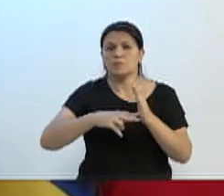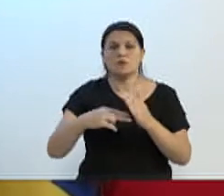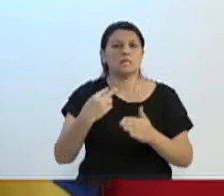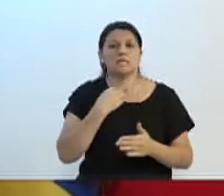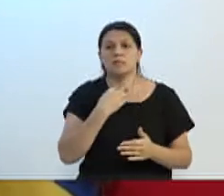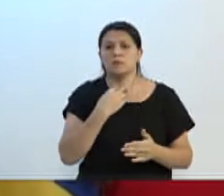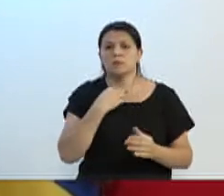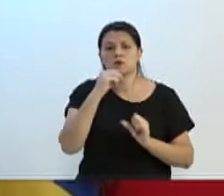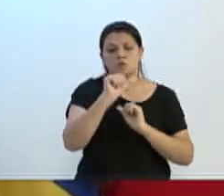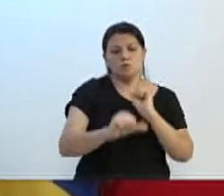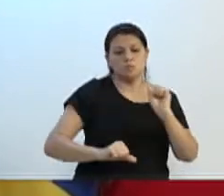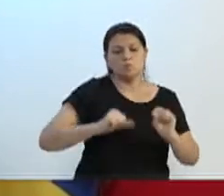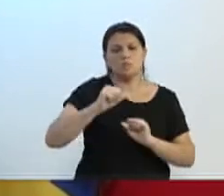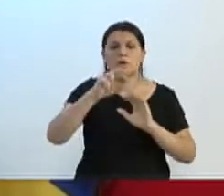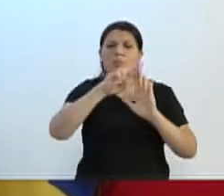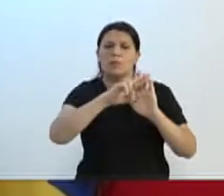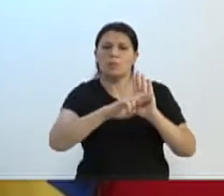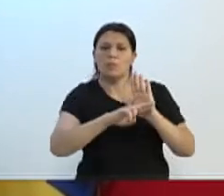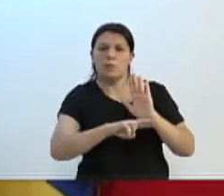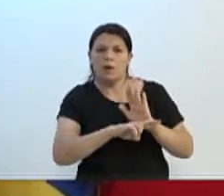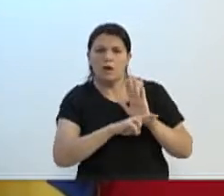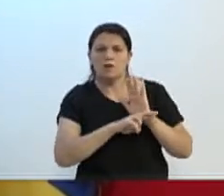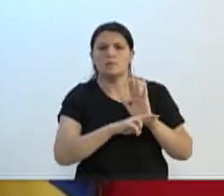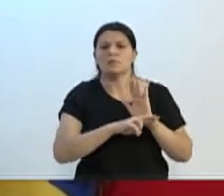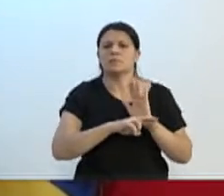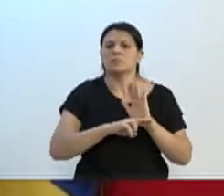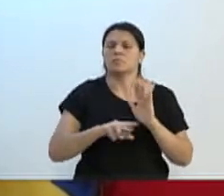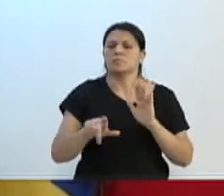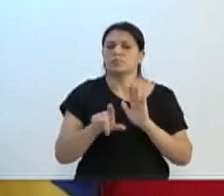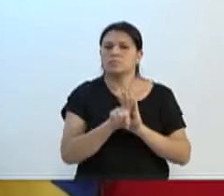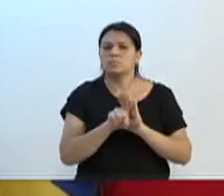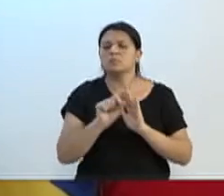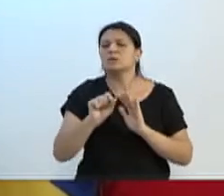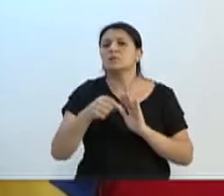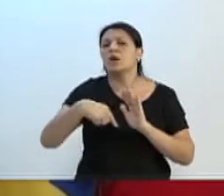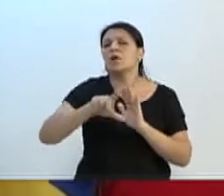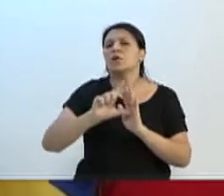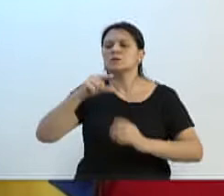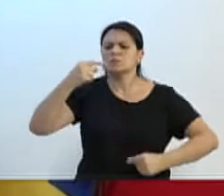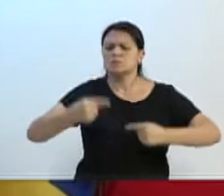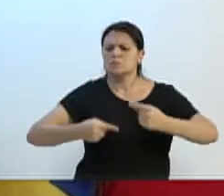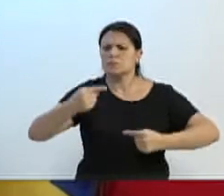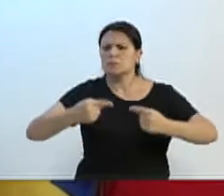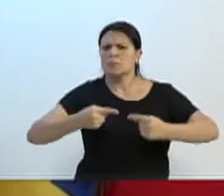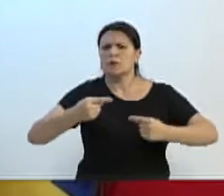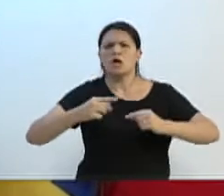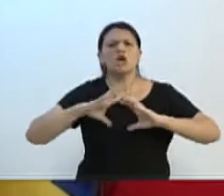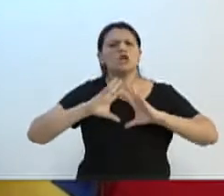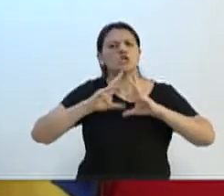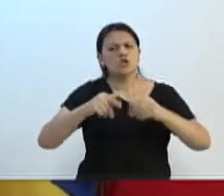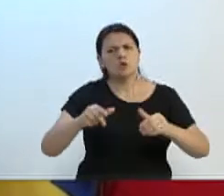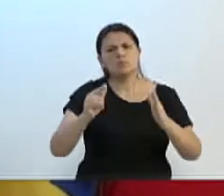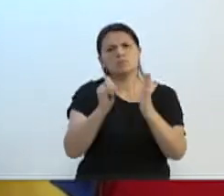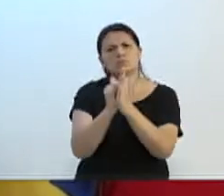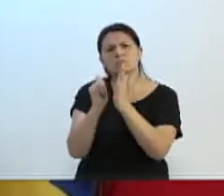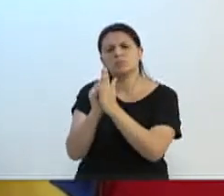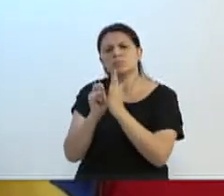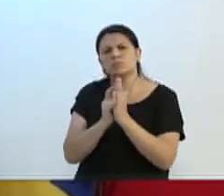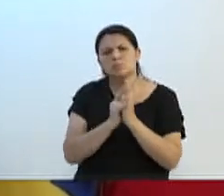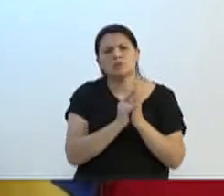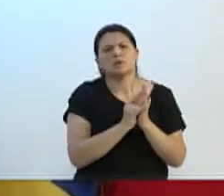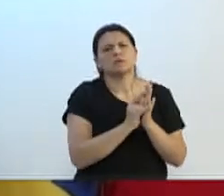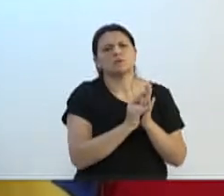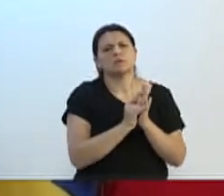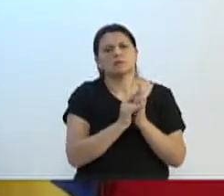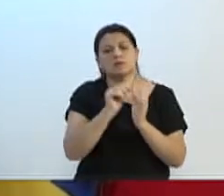a alteração das regras previdenciárias sem debater com todos os órgãos e entidades afetas a essa